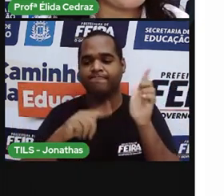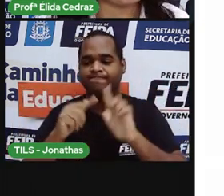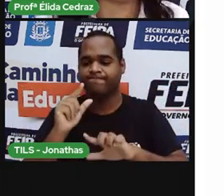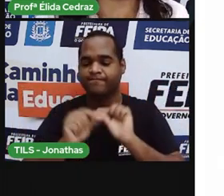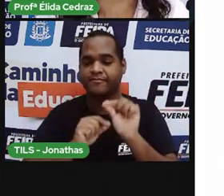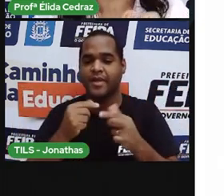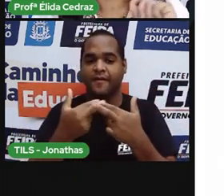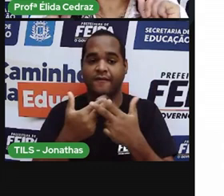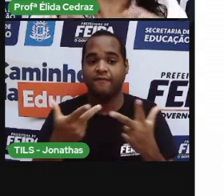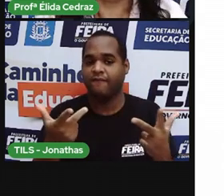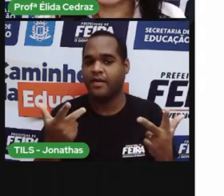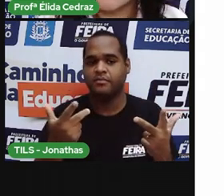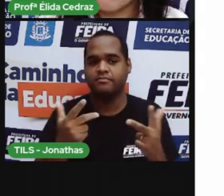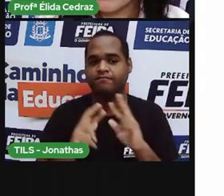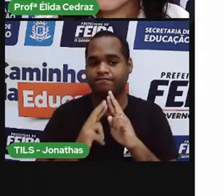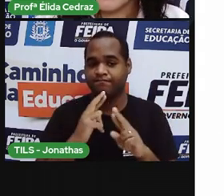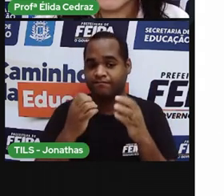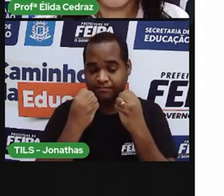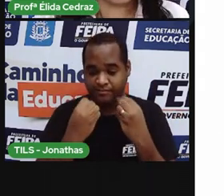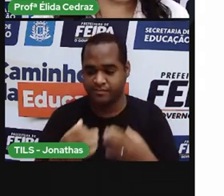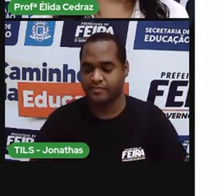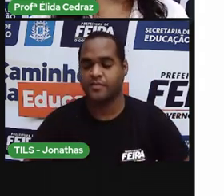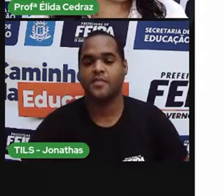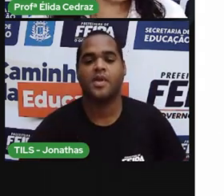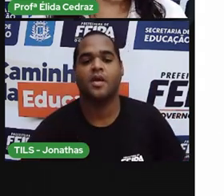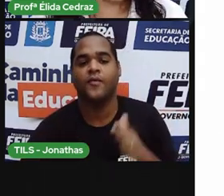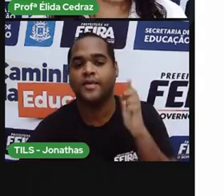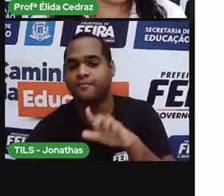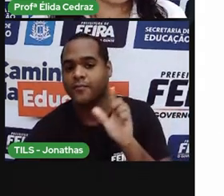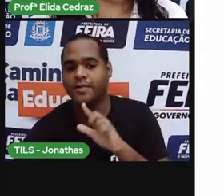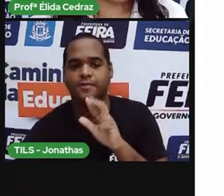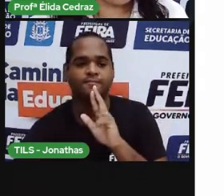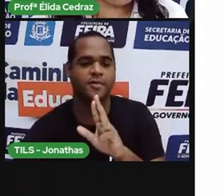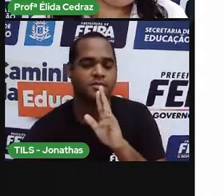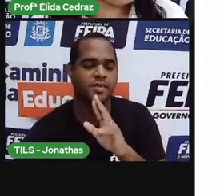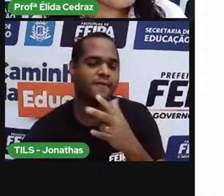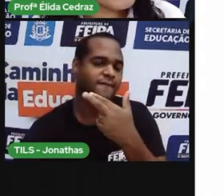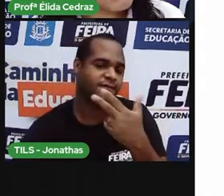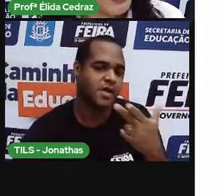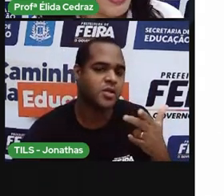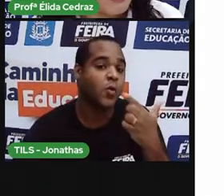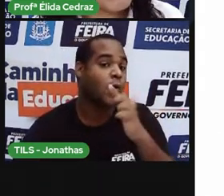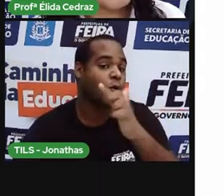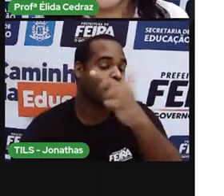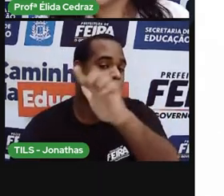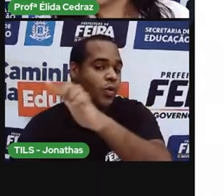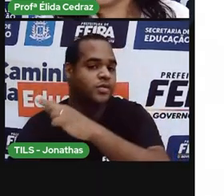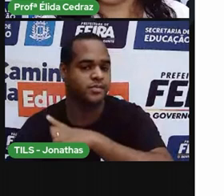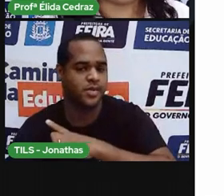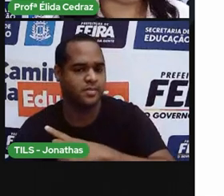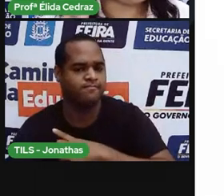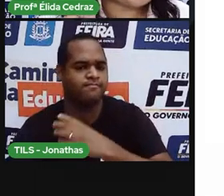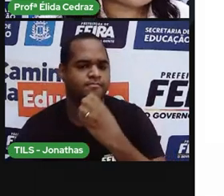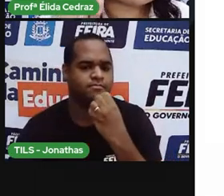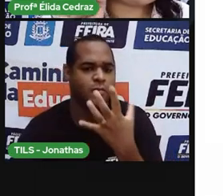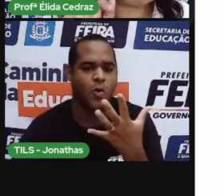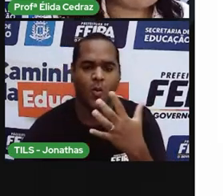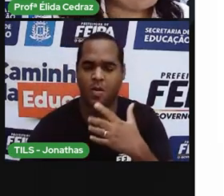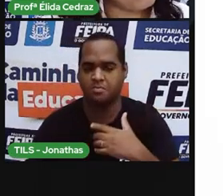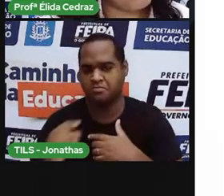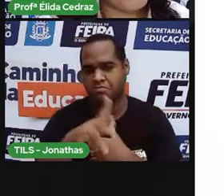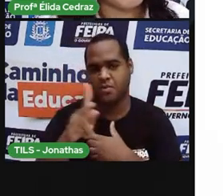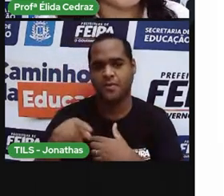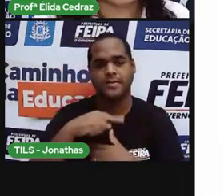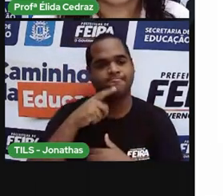novas palavrinhas. E se você conseguiu formar outras palavras que não foram essas que a